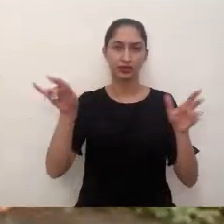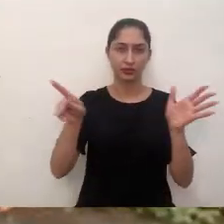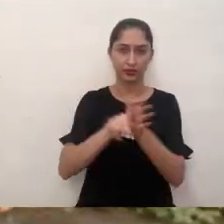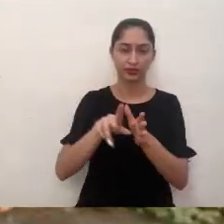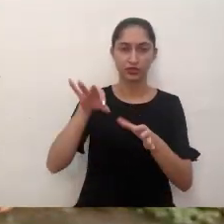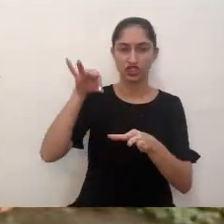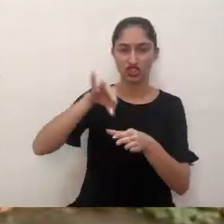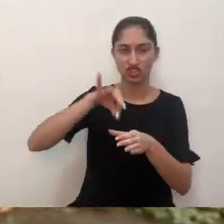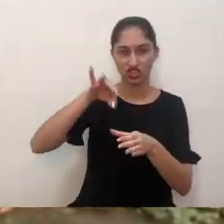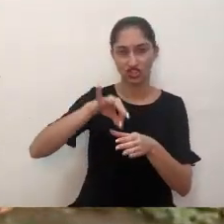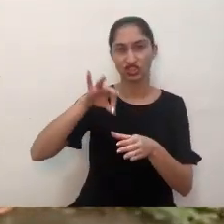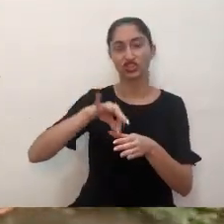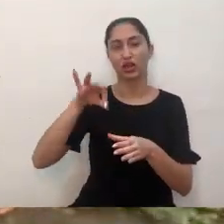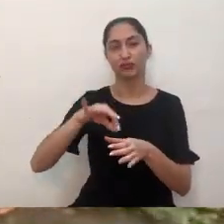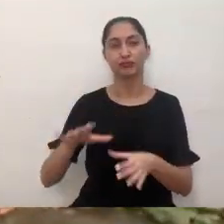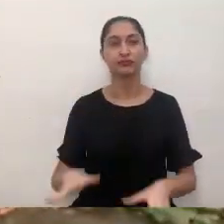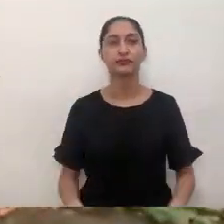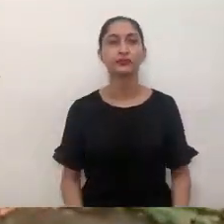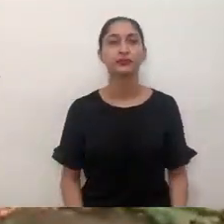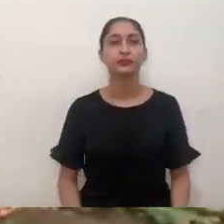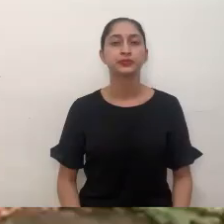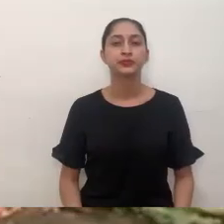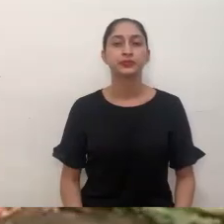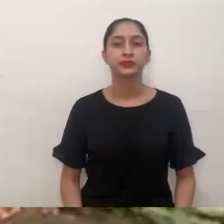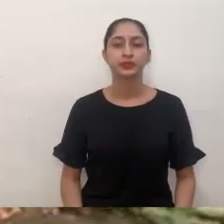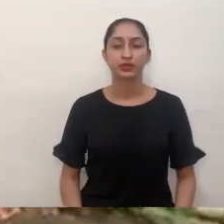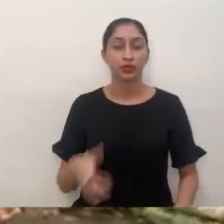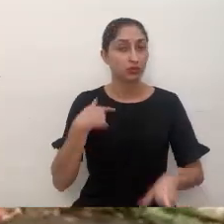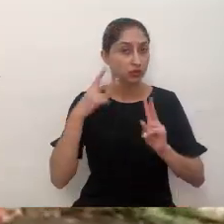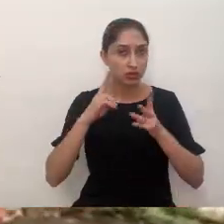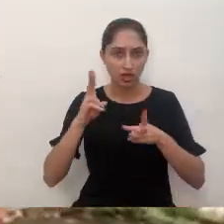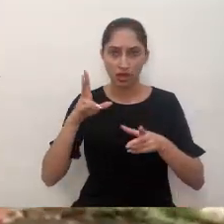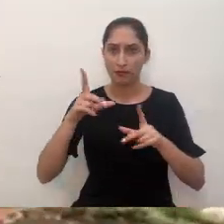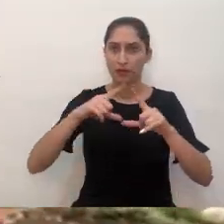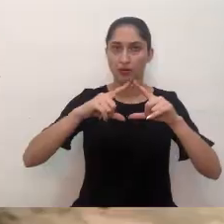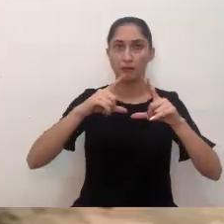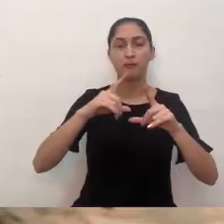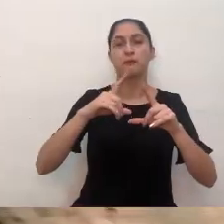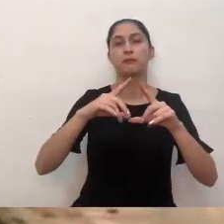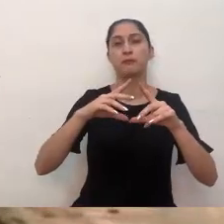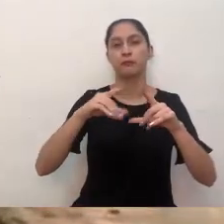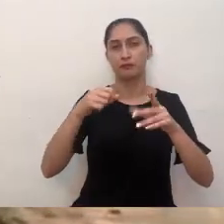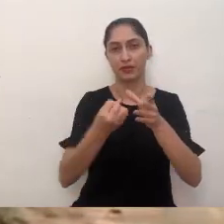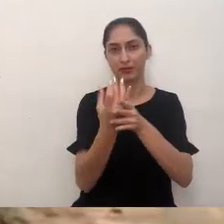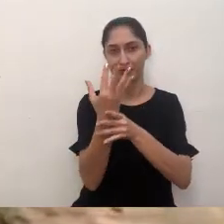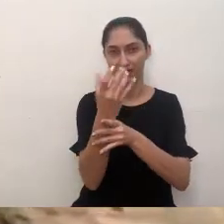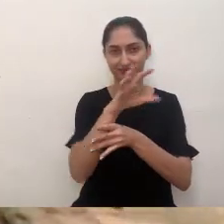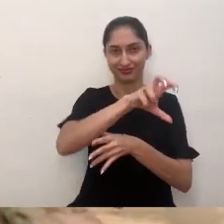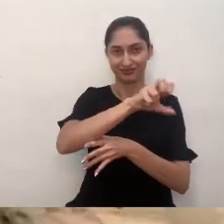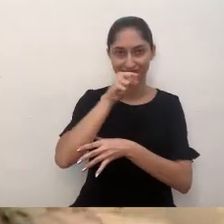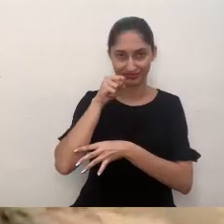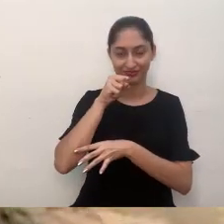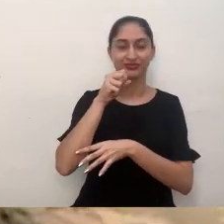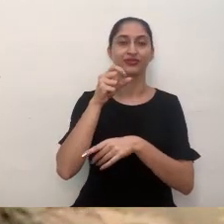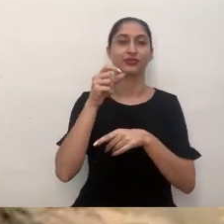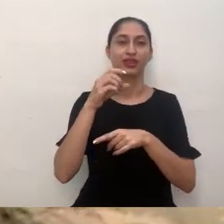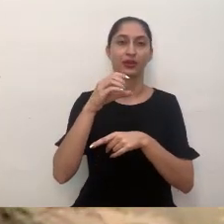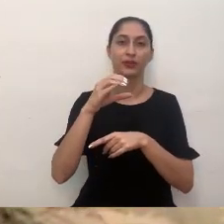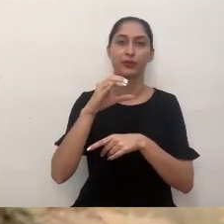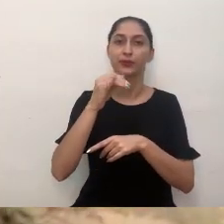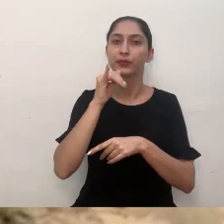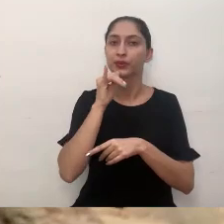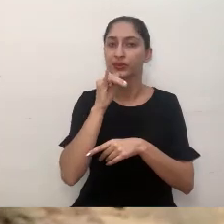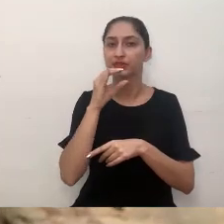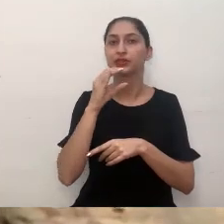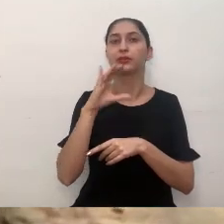assim, aborrecida, e eu faço chá da folha dessa planta aqui, que chama ela alfazema. Na horta lá tem bacideira de capim, né, pra fazer o